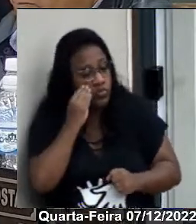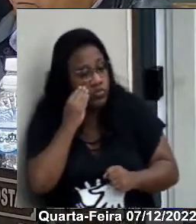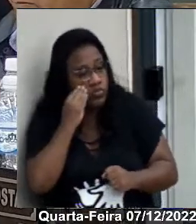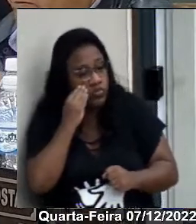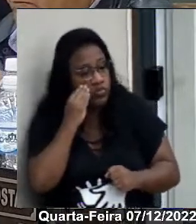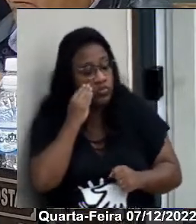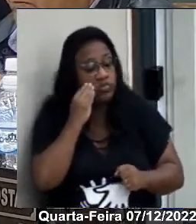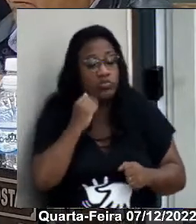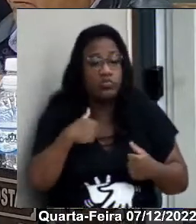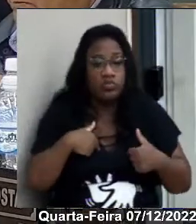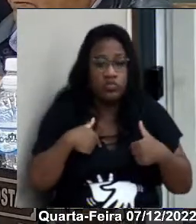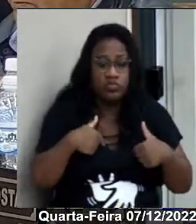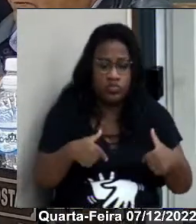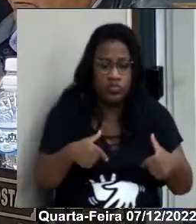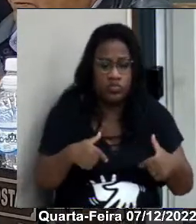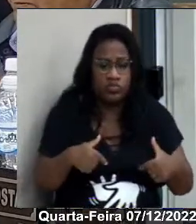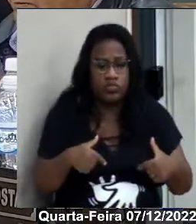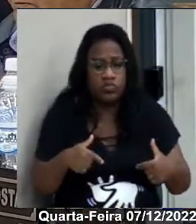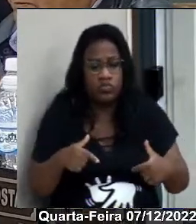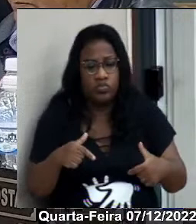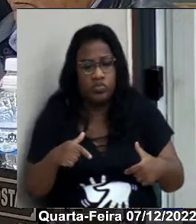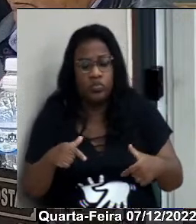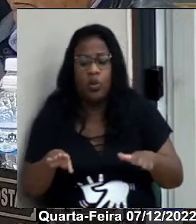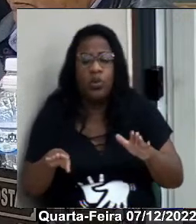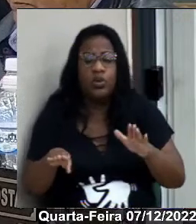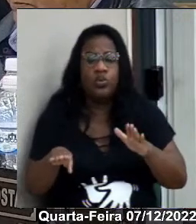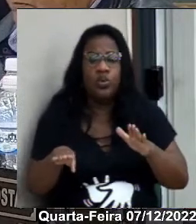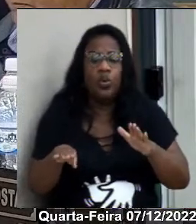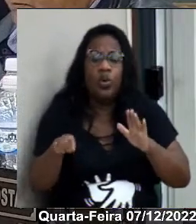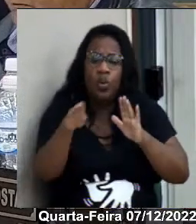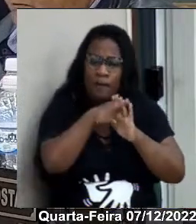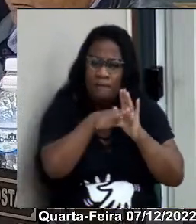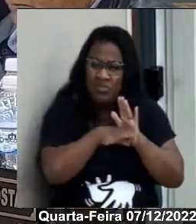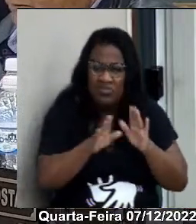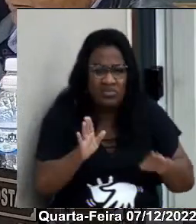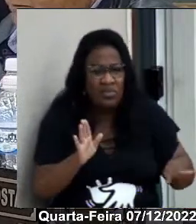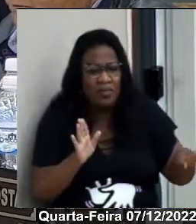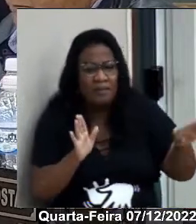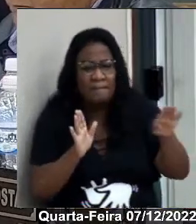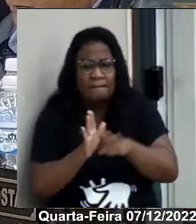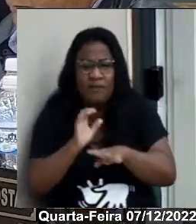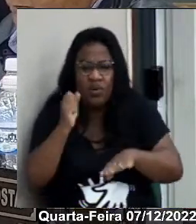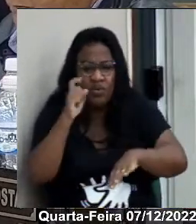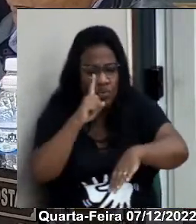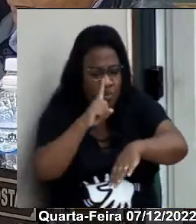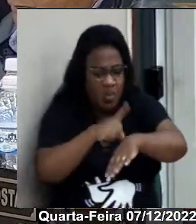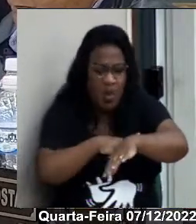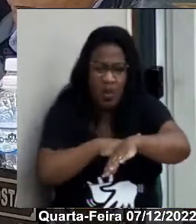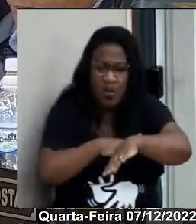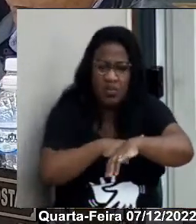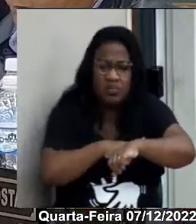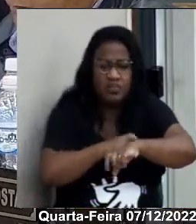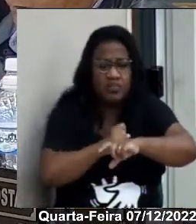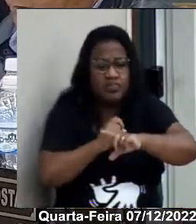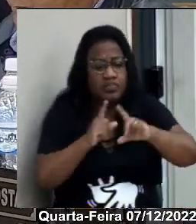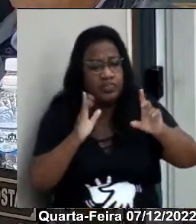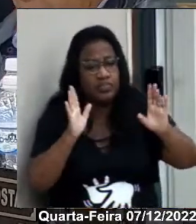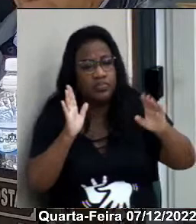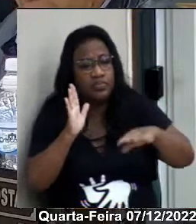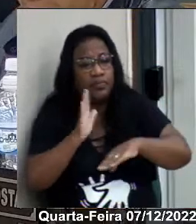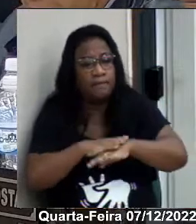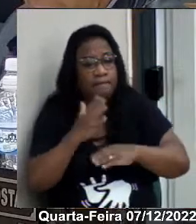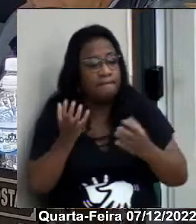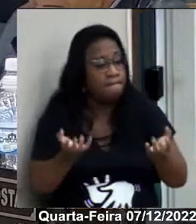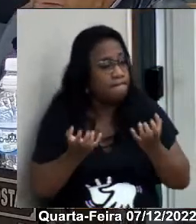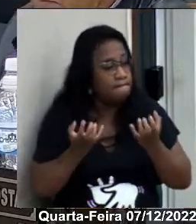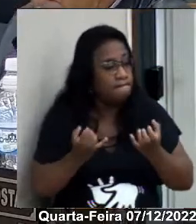porque isso é um desrespeito com essa casa, quando o projeto chega às 8 da manhã, no dia de sessão, no dia que vai ocorrer a votação. Mas eu